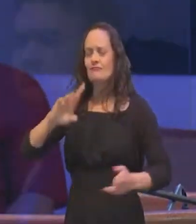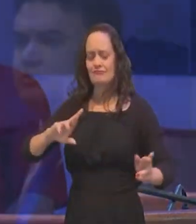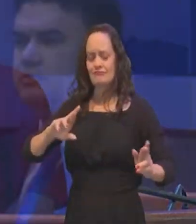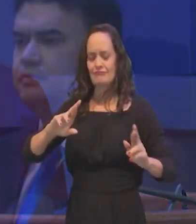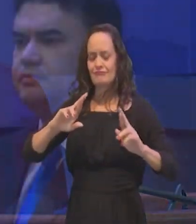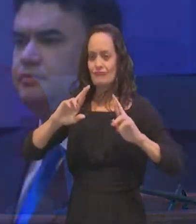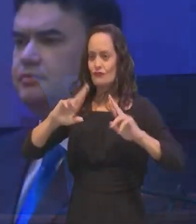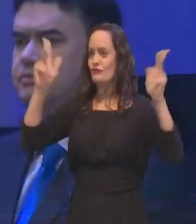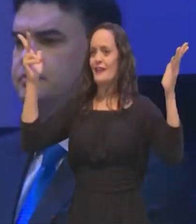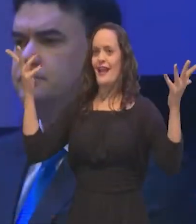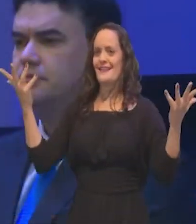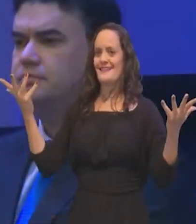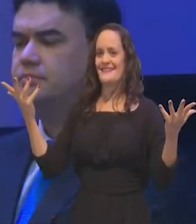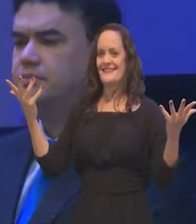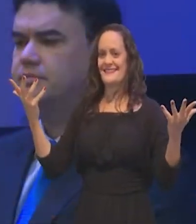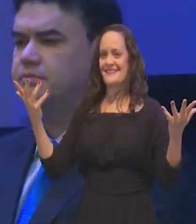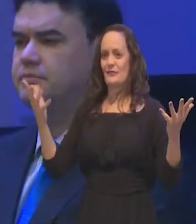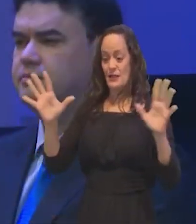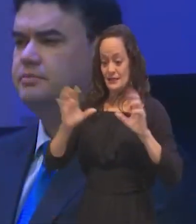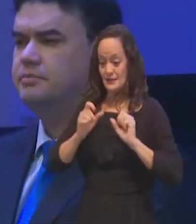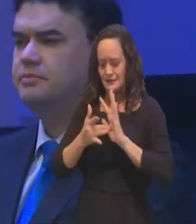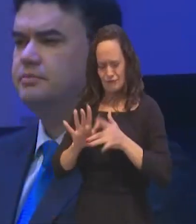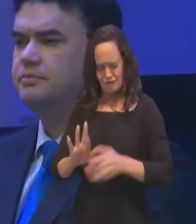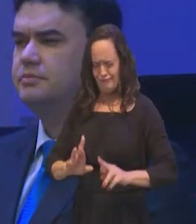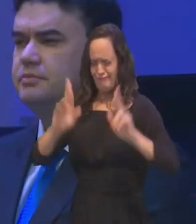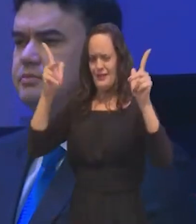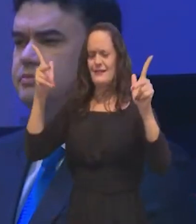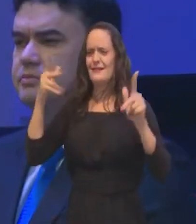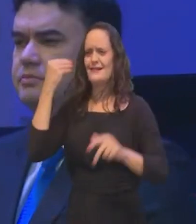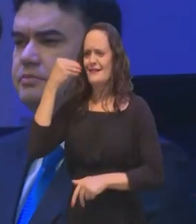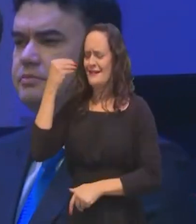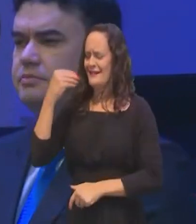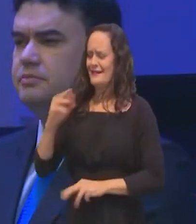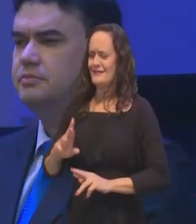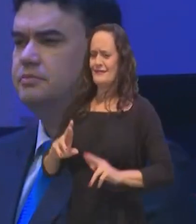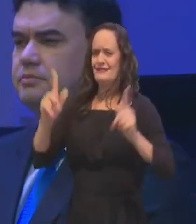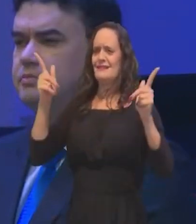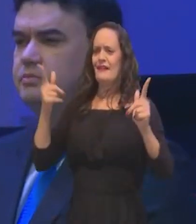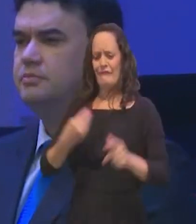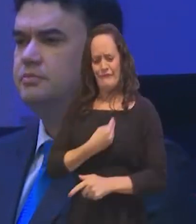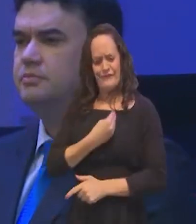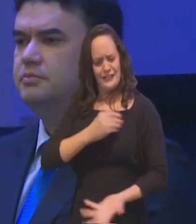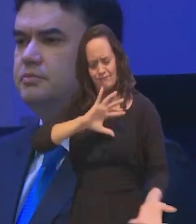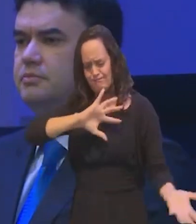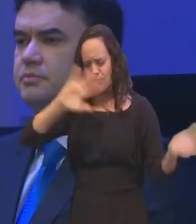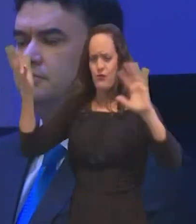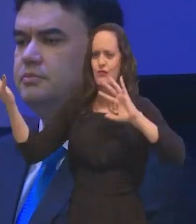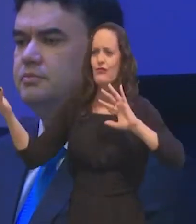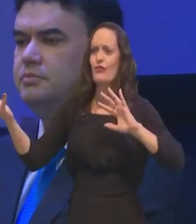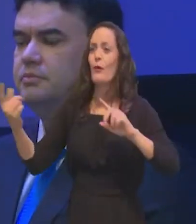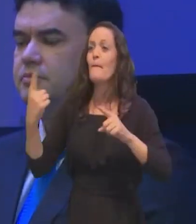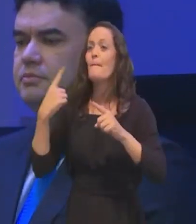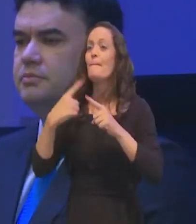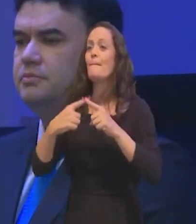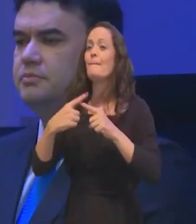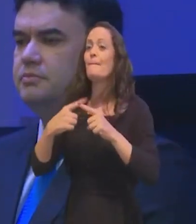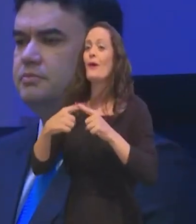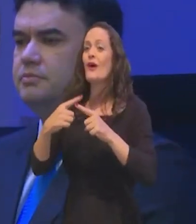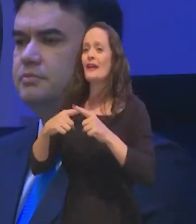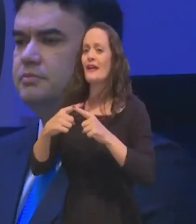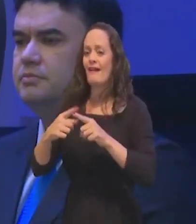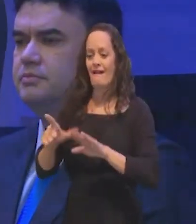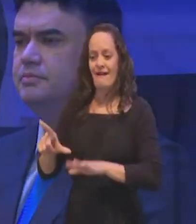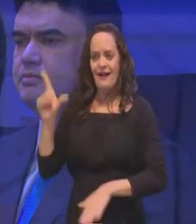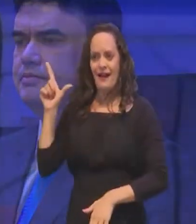uma experiência de conversão, e que ele teria a sua vida transformada, porque após a sua